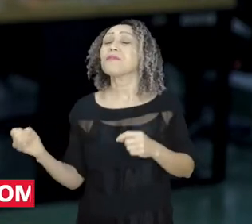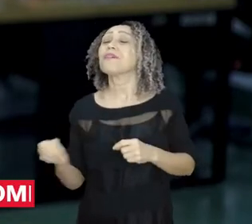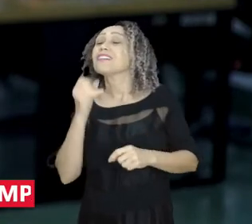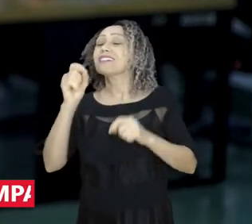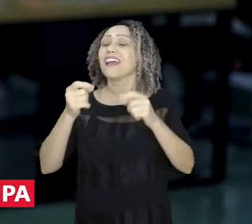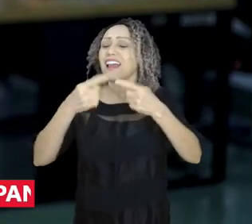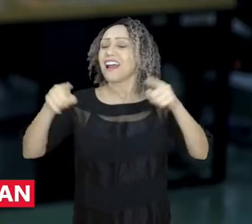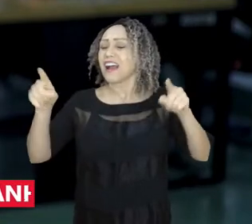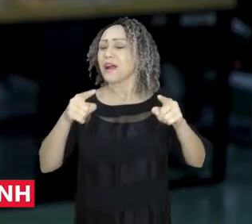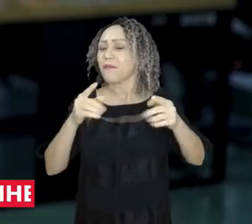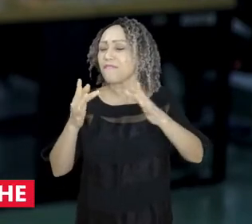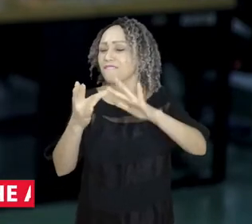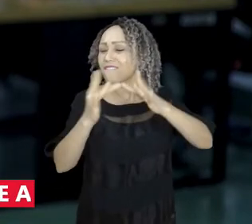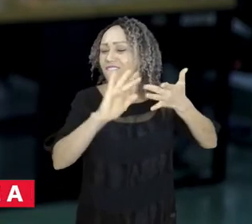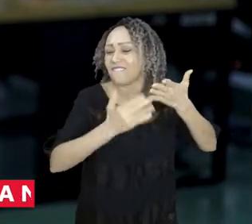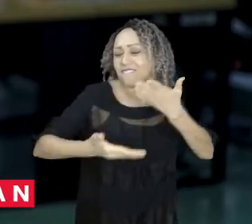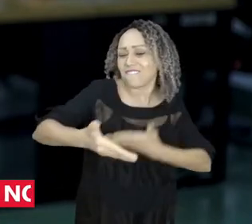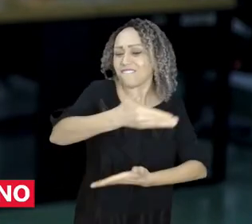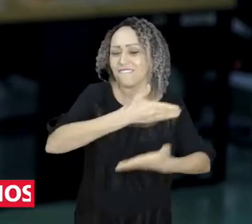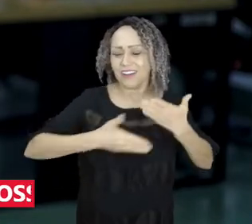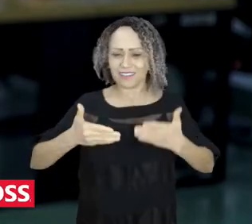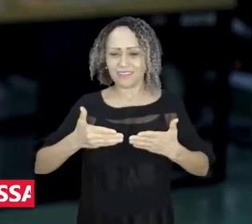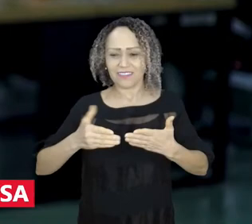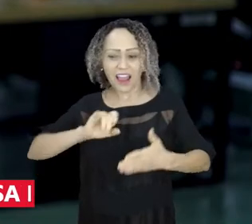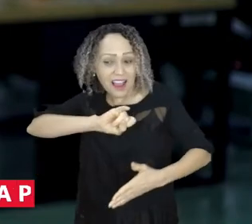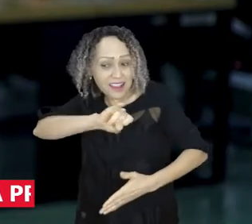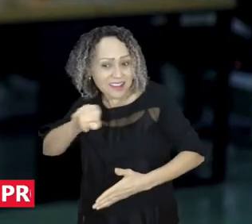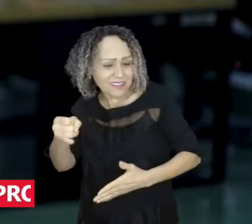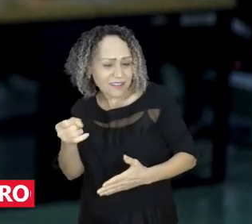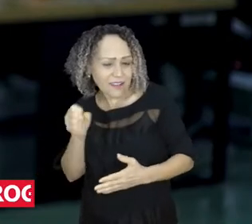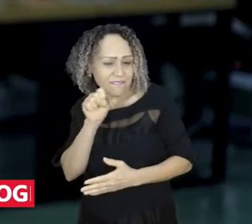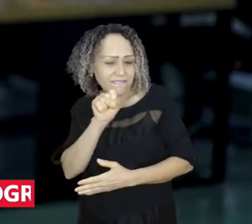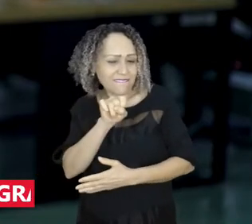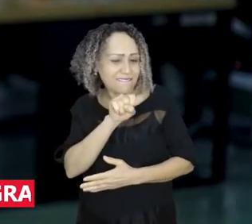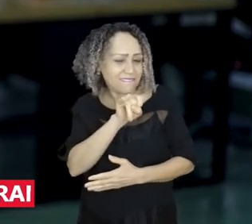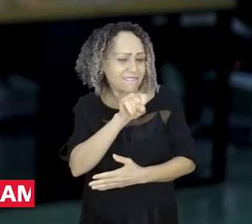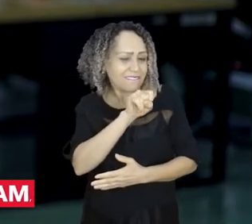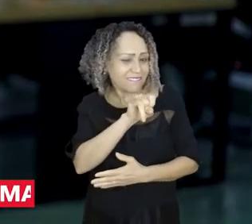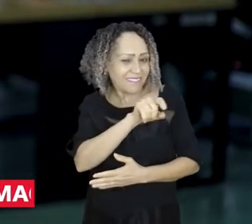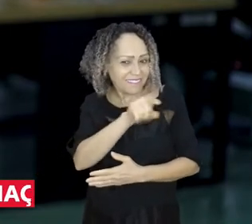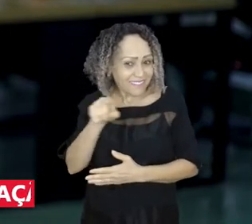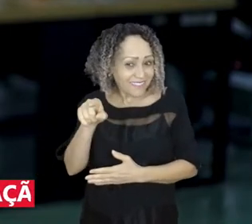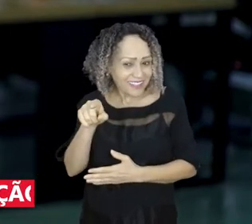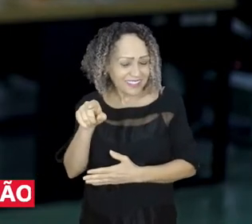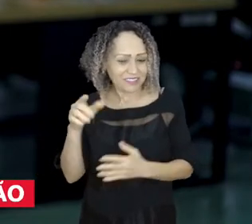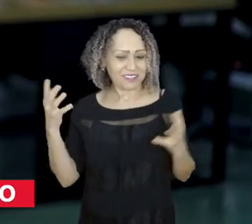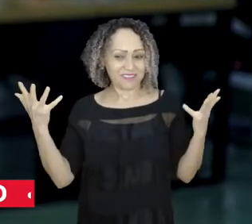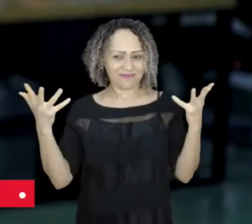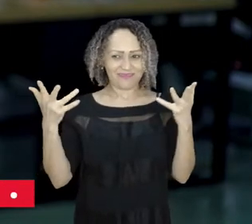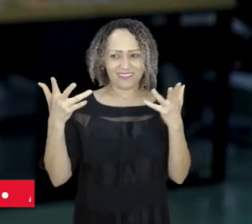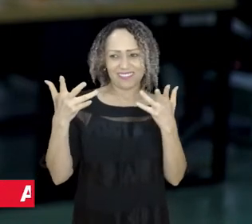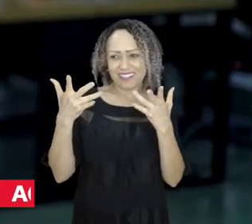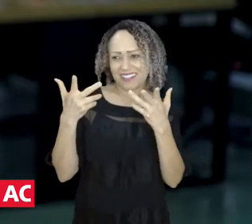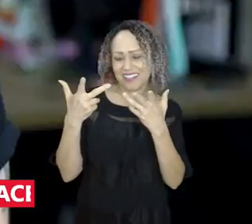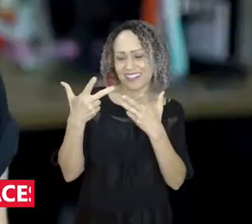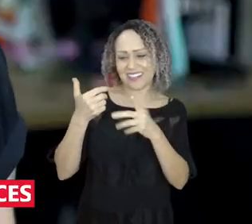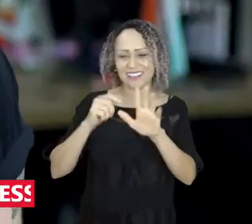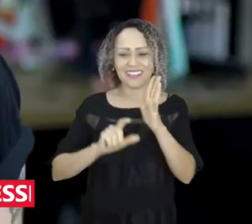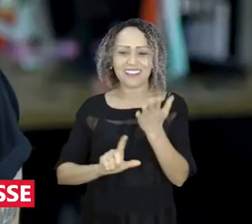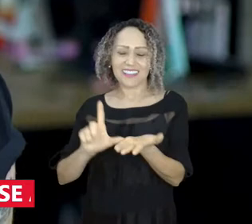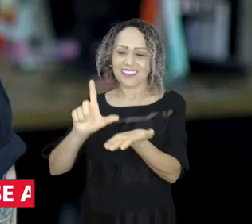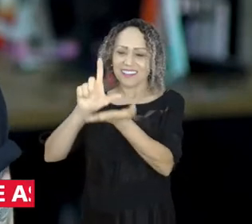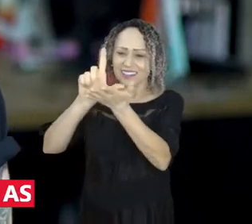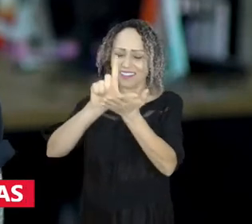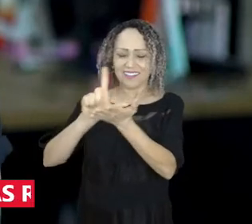com todo mundo. E aproveita para dar aquela paquerada, porque sabe, né? Para ficar ainda mais bonita ou bonita, é só fazer o L.